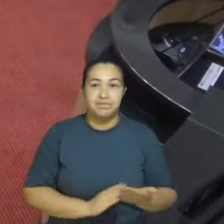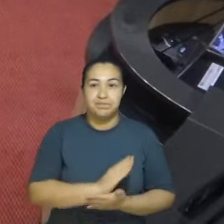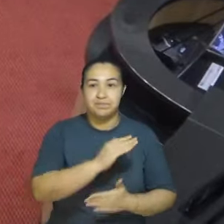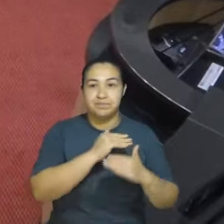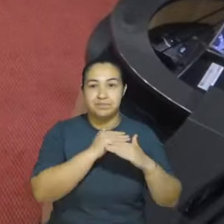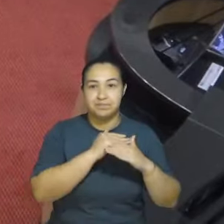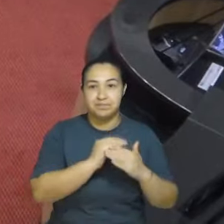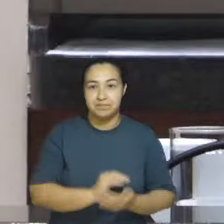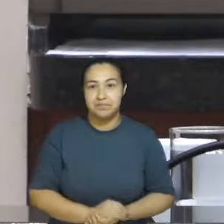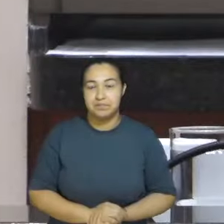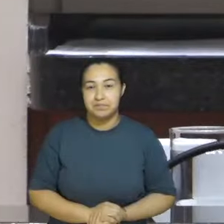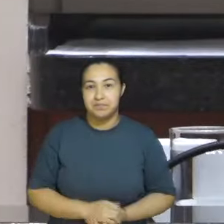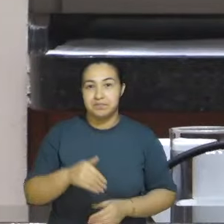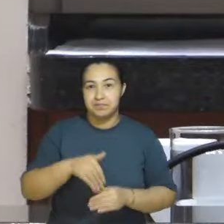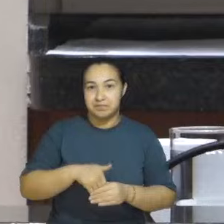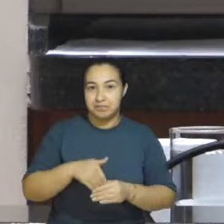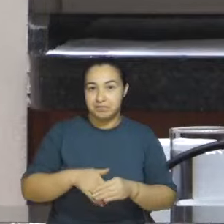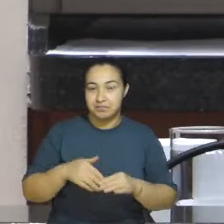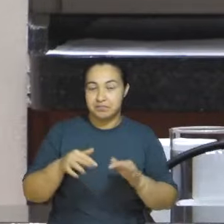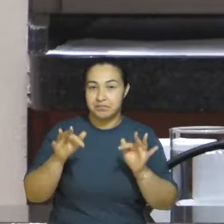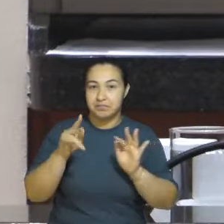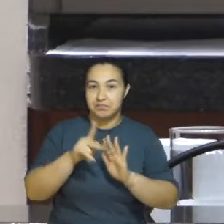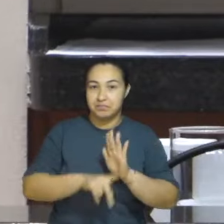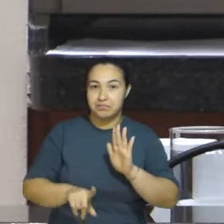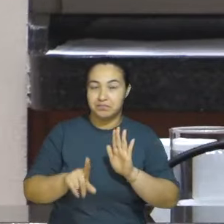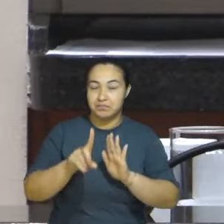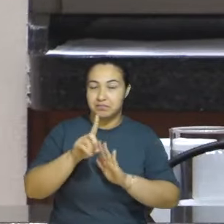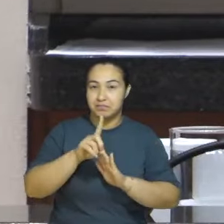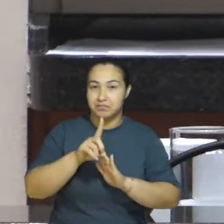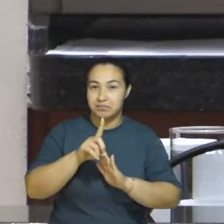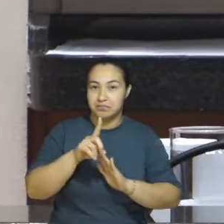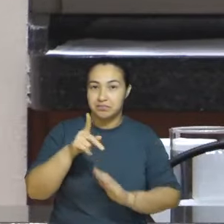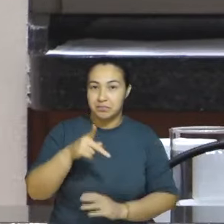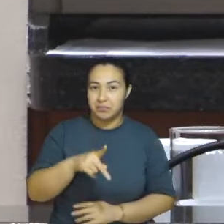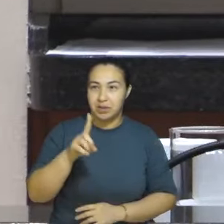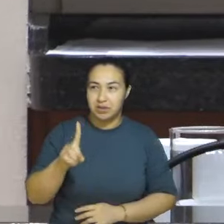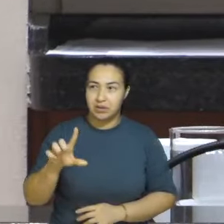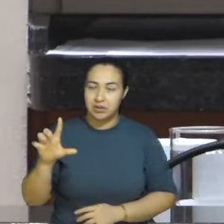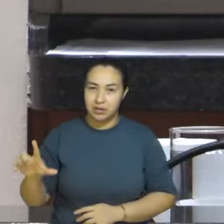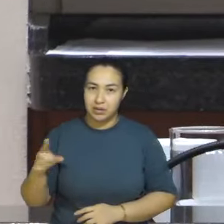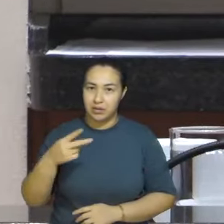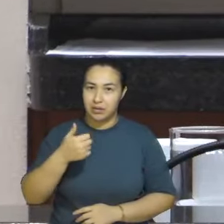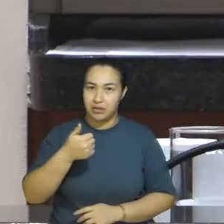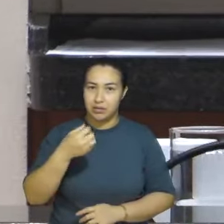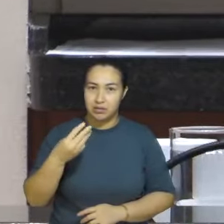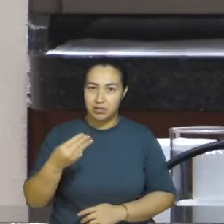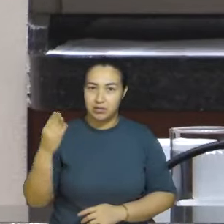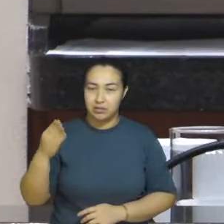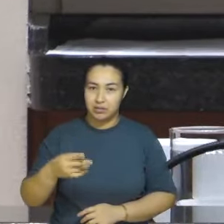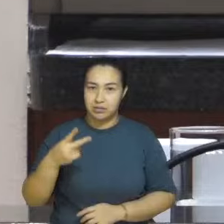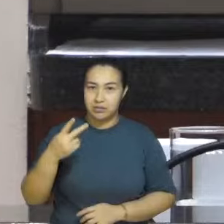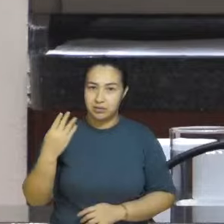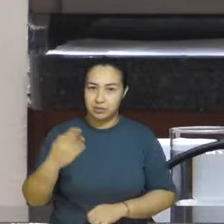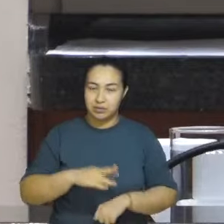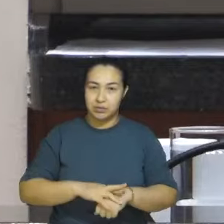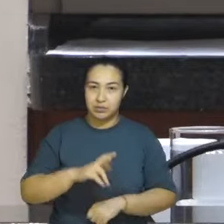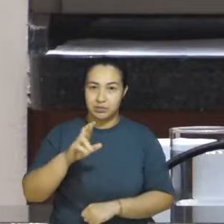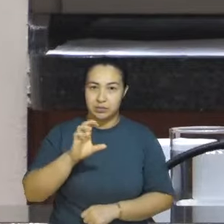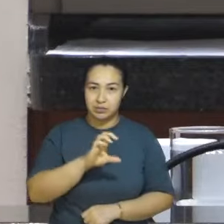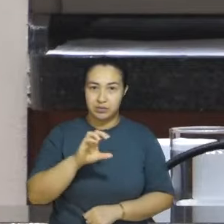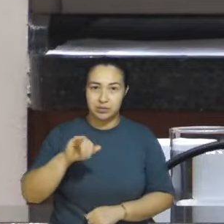Aprovado por unanimidade. Votação da redação final do projeto de decreto legislativo 13/2024, autoria Comissão de Constituição e Justiça,